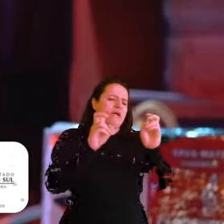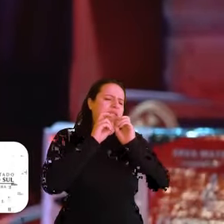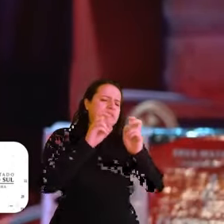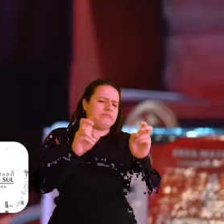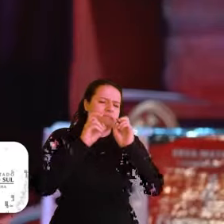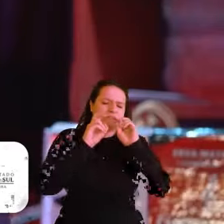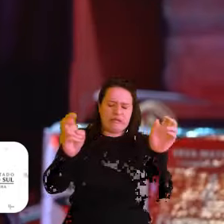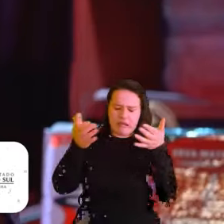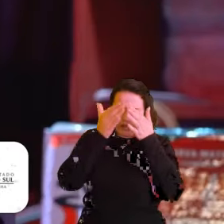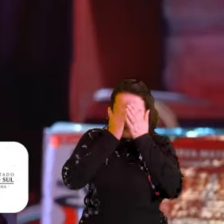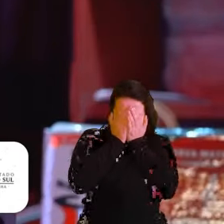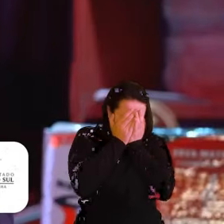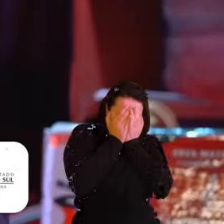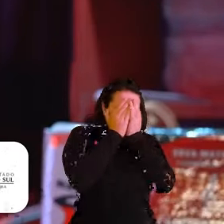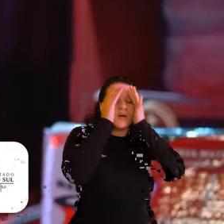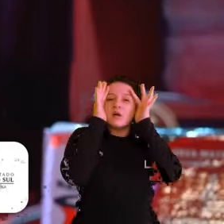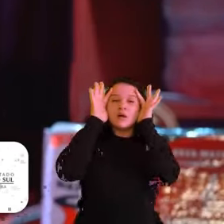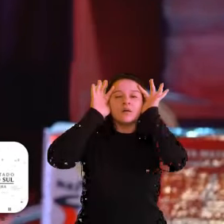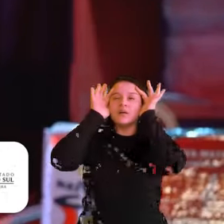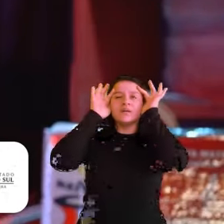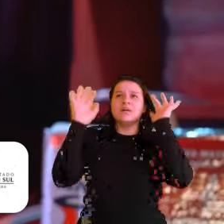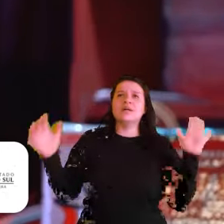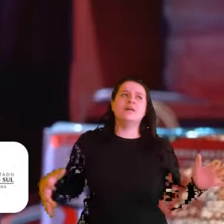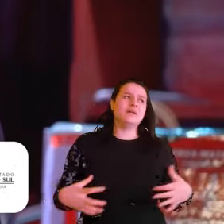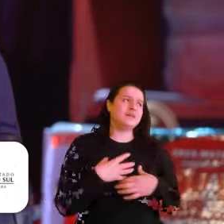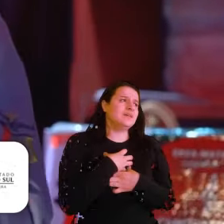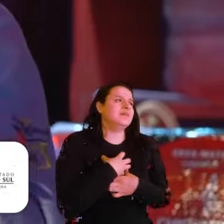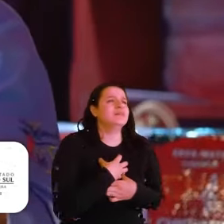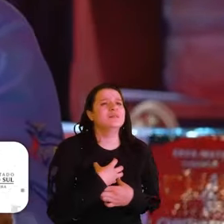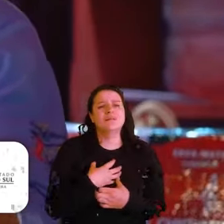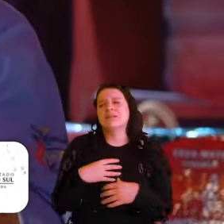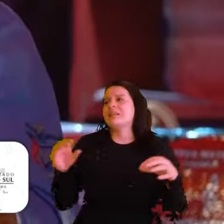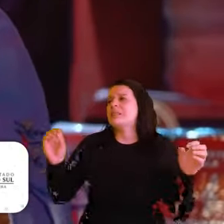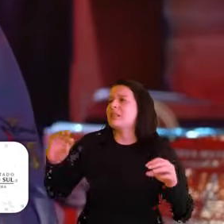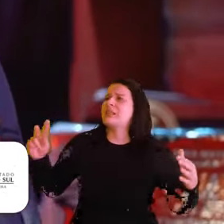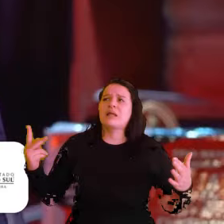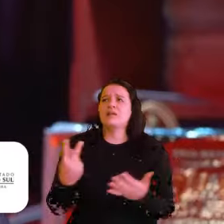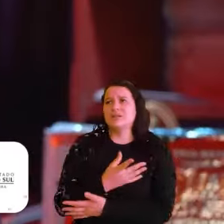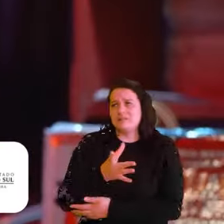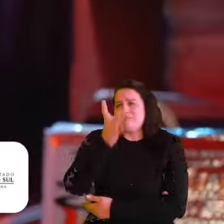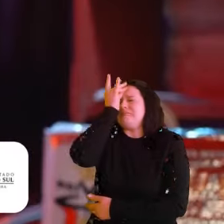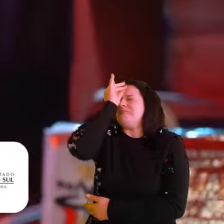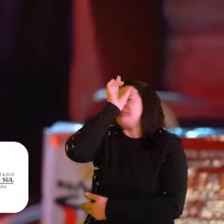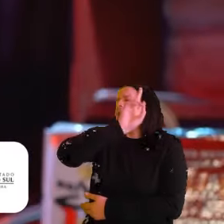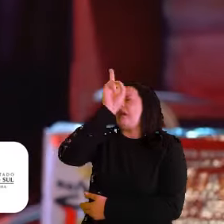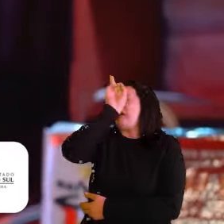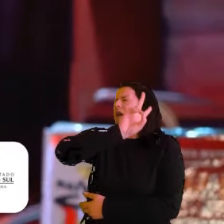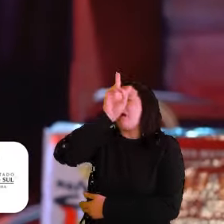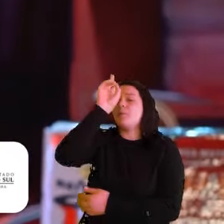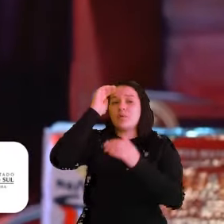berre, escondendo a cara nas mãos. Na hora em que me empurquilho, sinal da cruz, eu não me